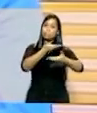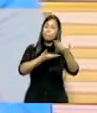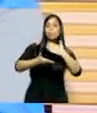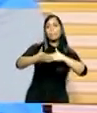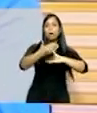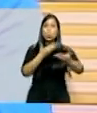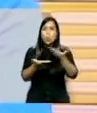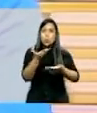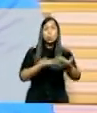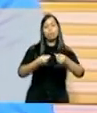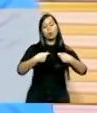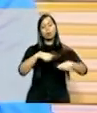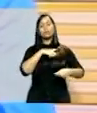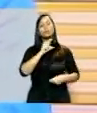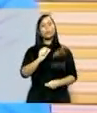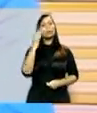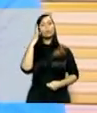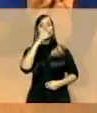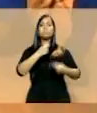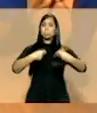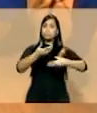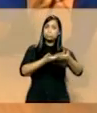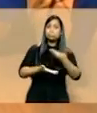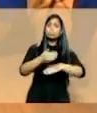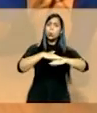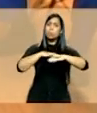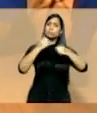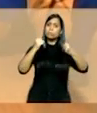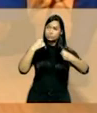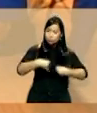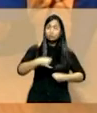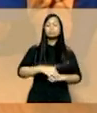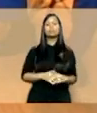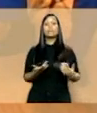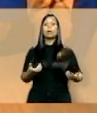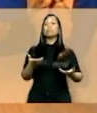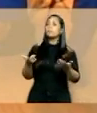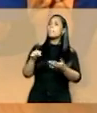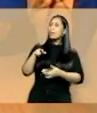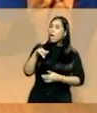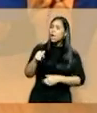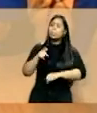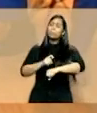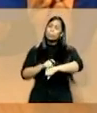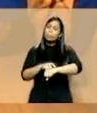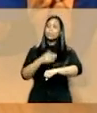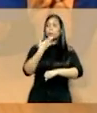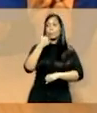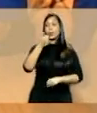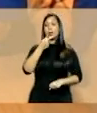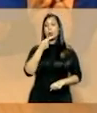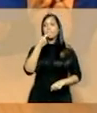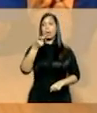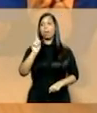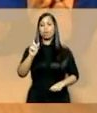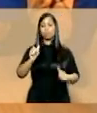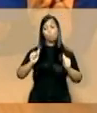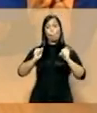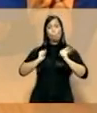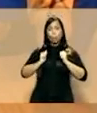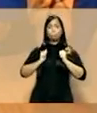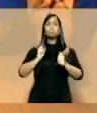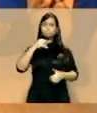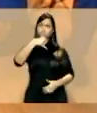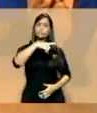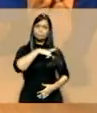conversa, para que se busque um entendimento, né? Então temos que debater. Mara, e tem algum momento que, em vez de falar, é melhor calar? Calar?